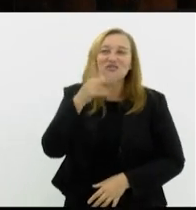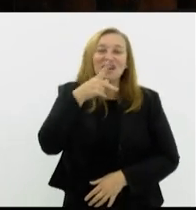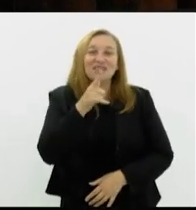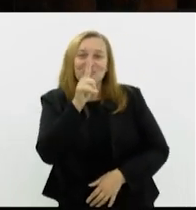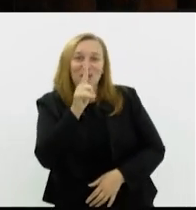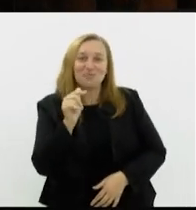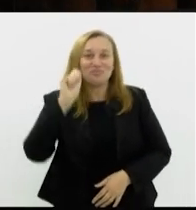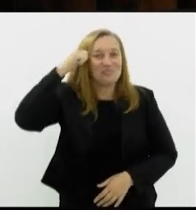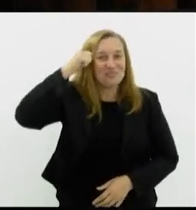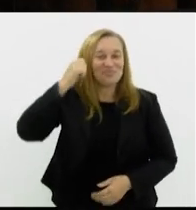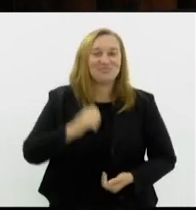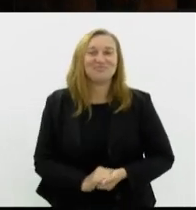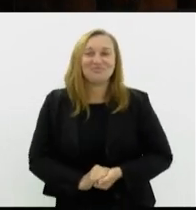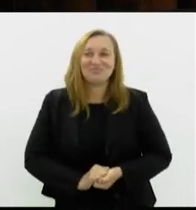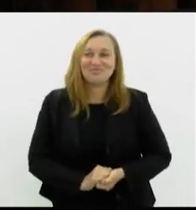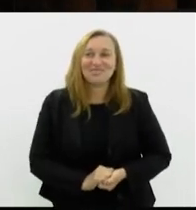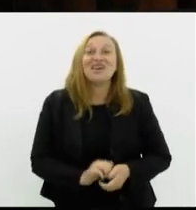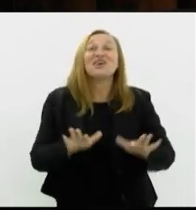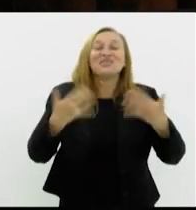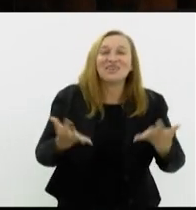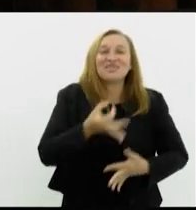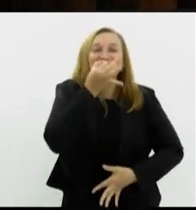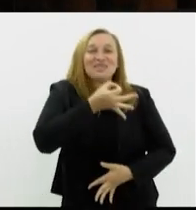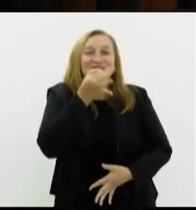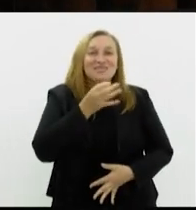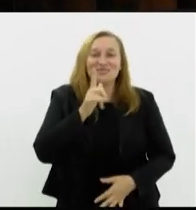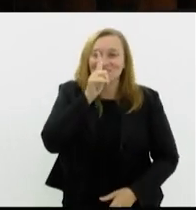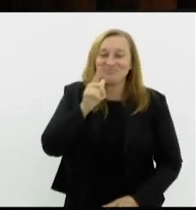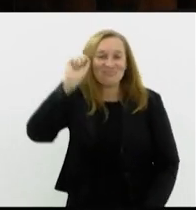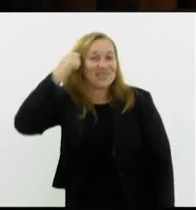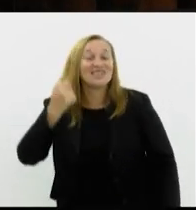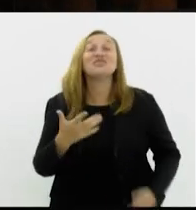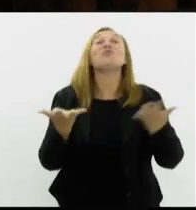preto? Qual a sua opinião sobre o pau preto?